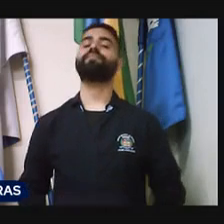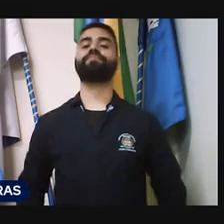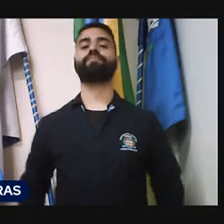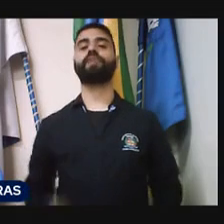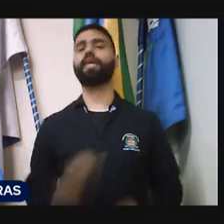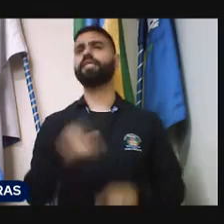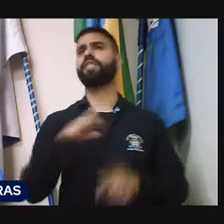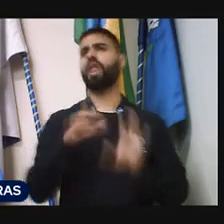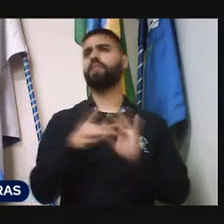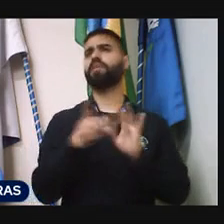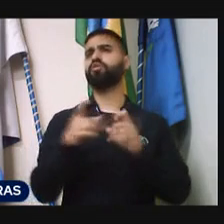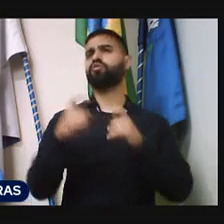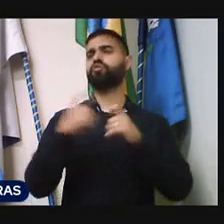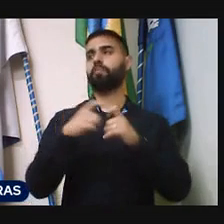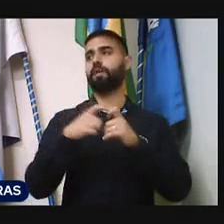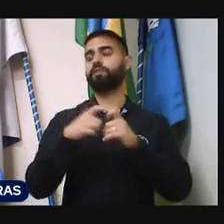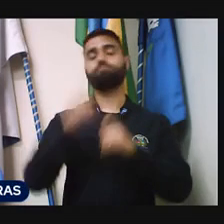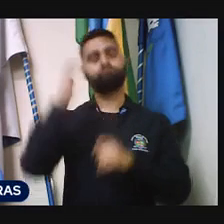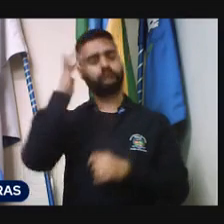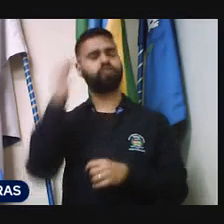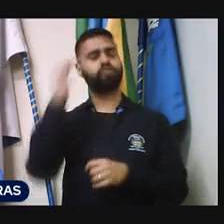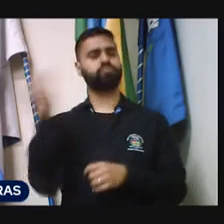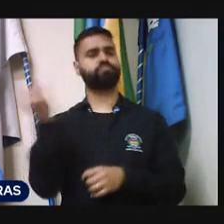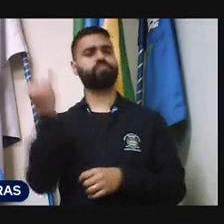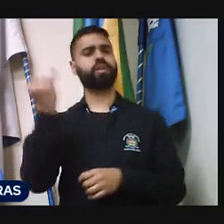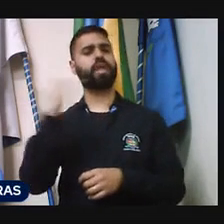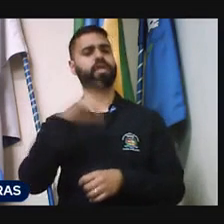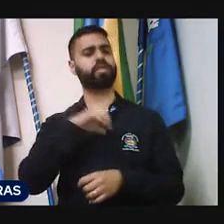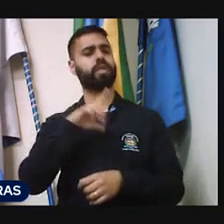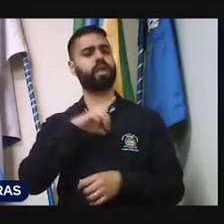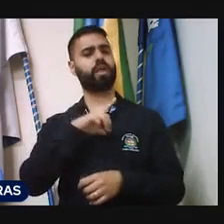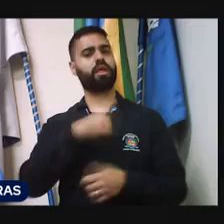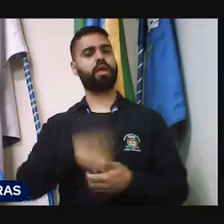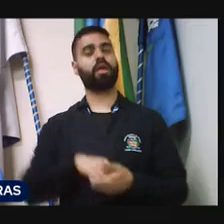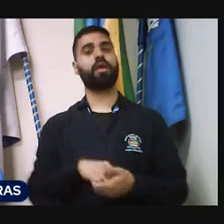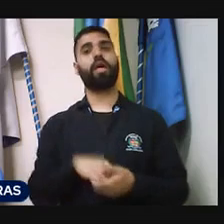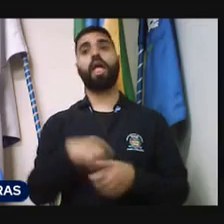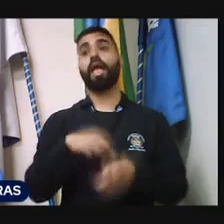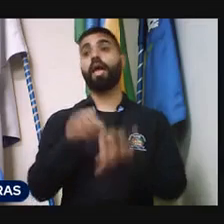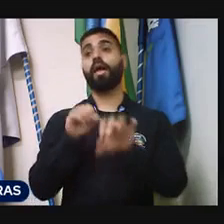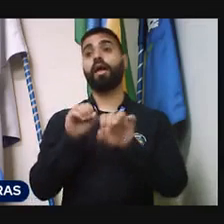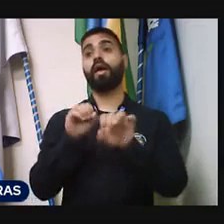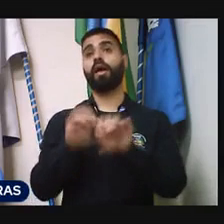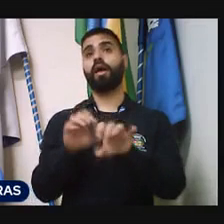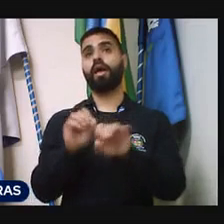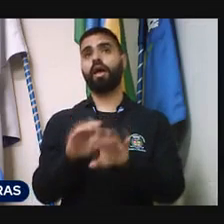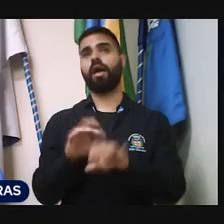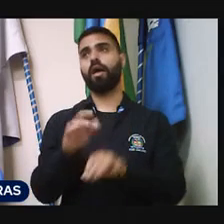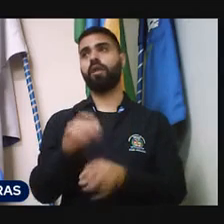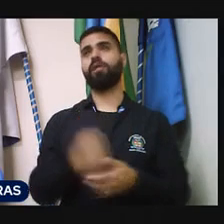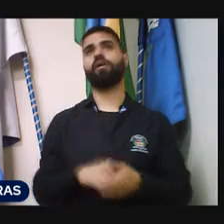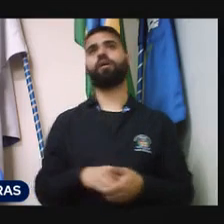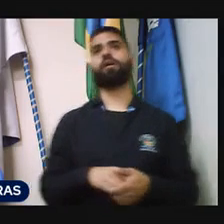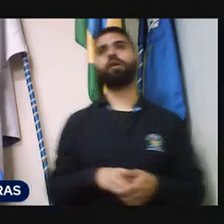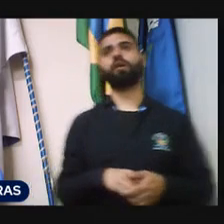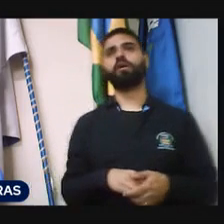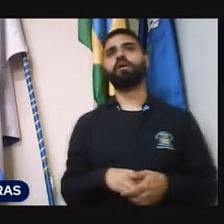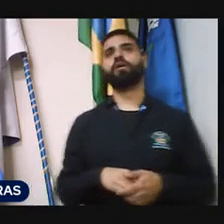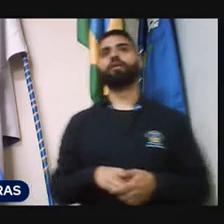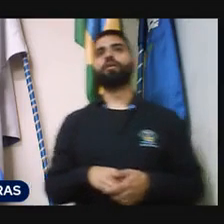importante sim ter essas aulas né com as suas idosos